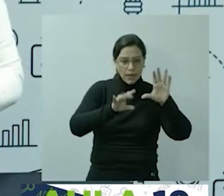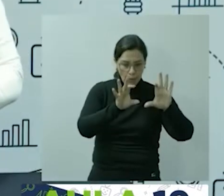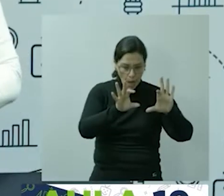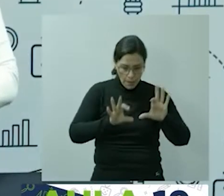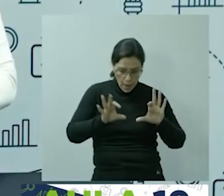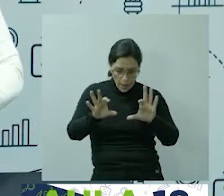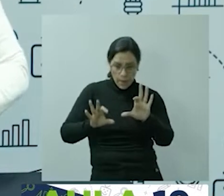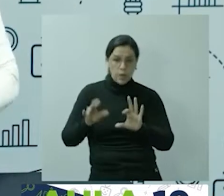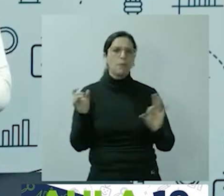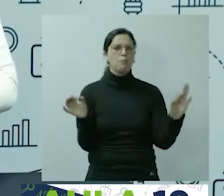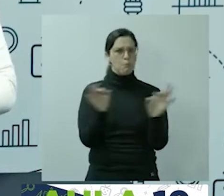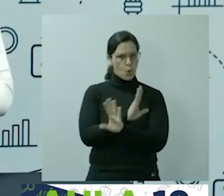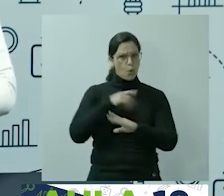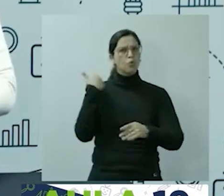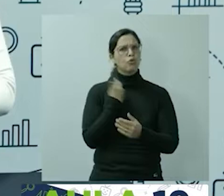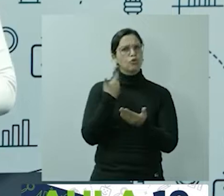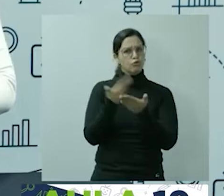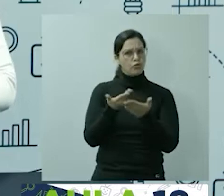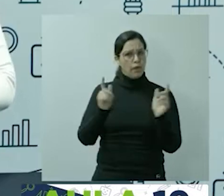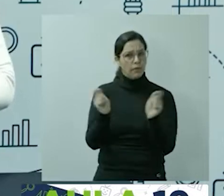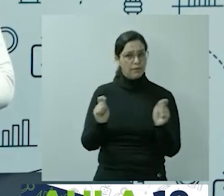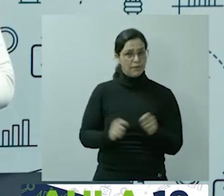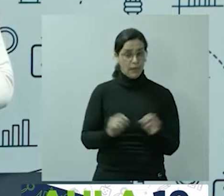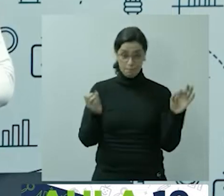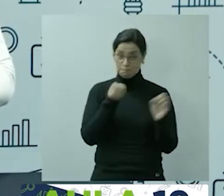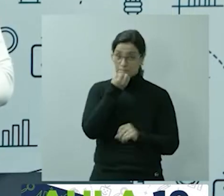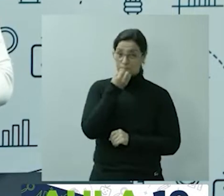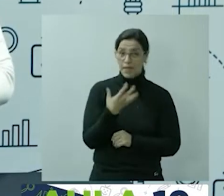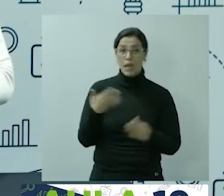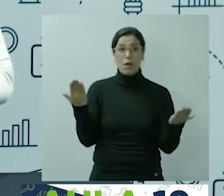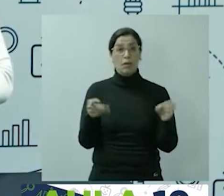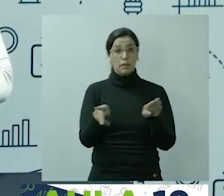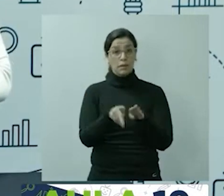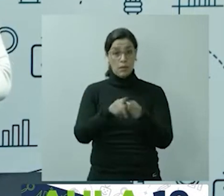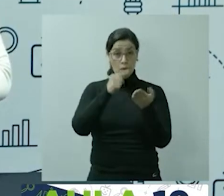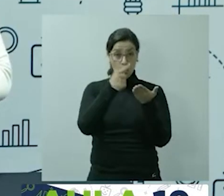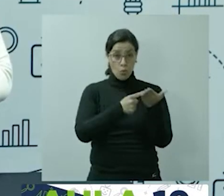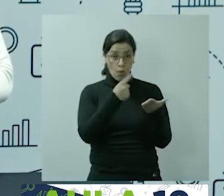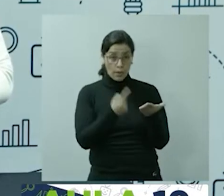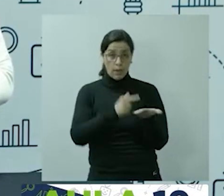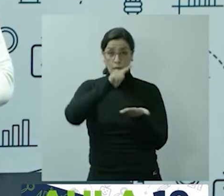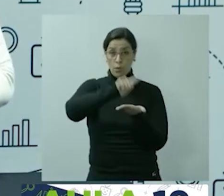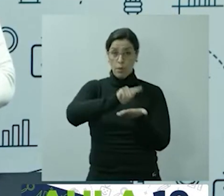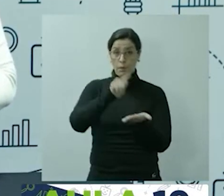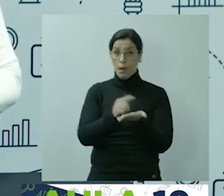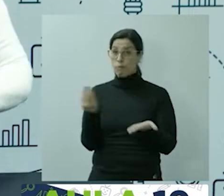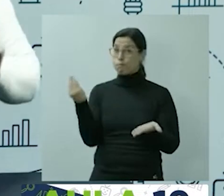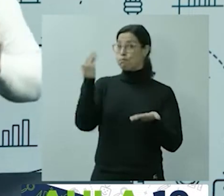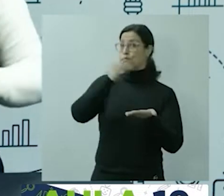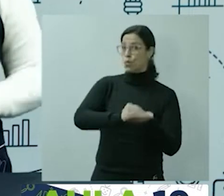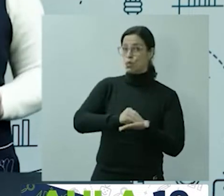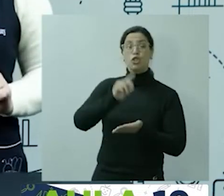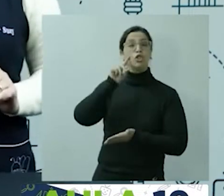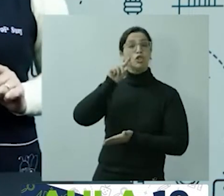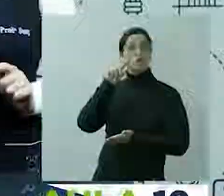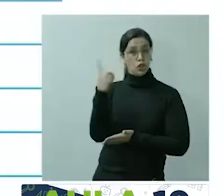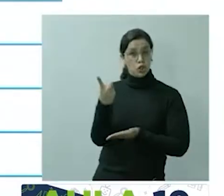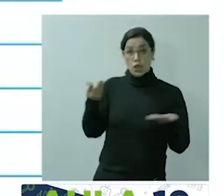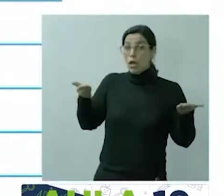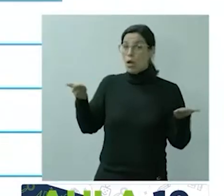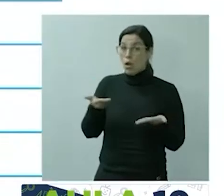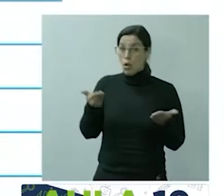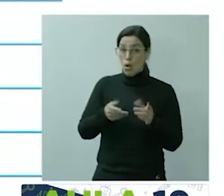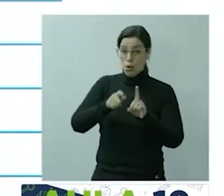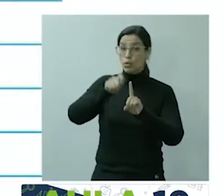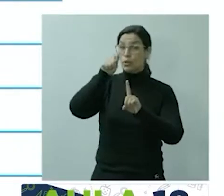início do ano preparado aí para as nossas aulas. Muito bem, peguem o caderno e a folha, registrem lá a data de